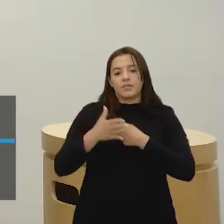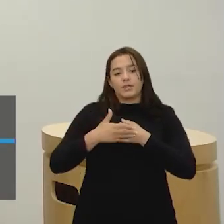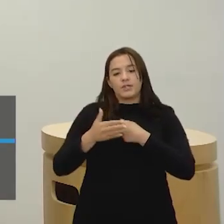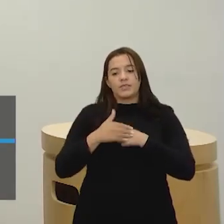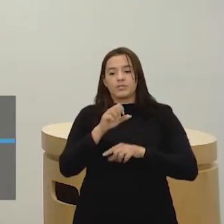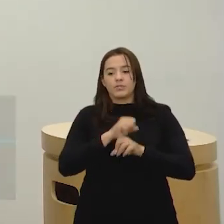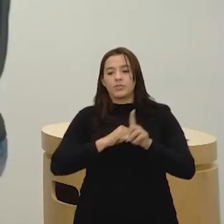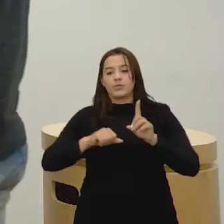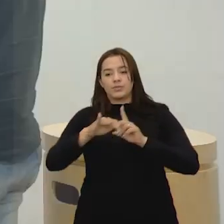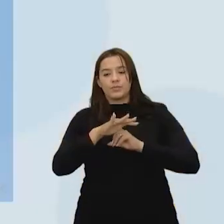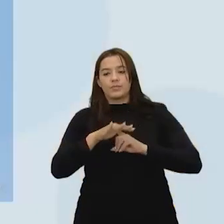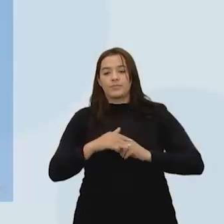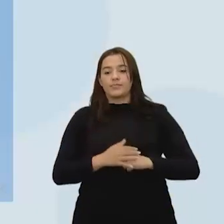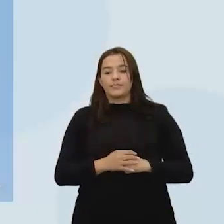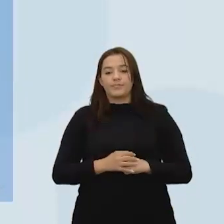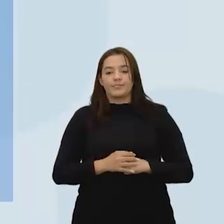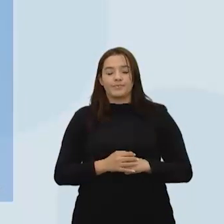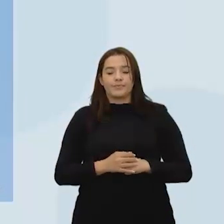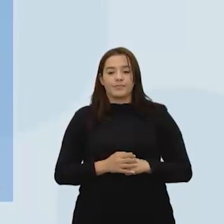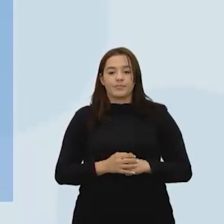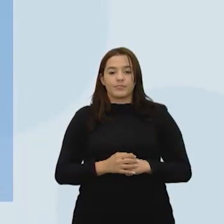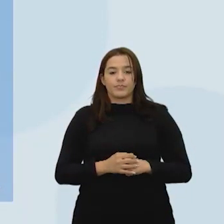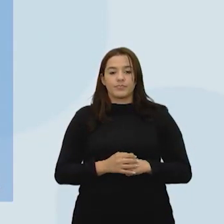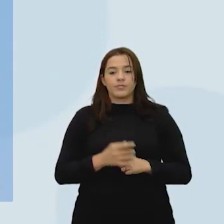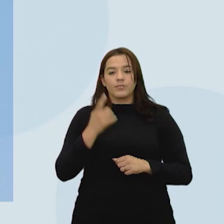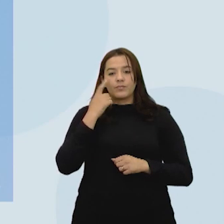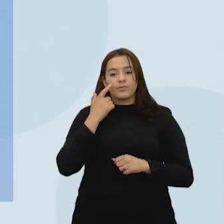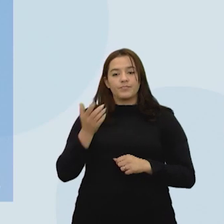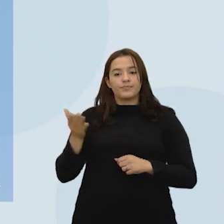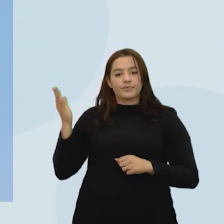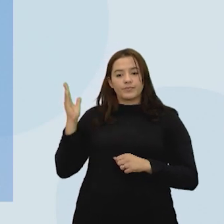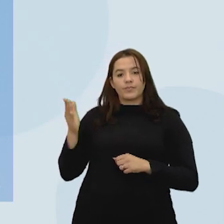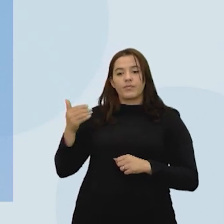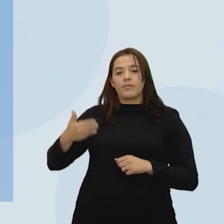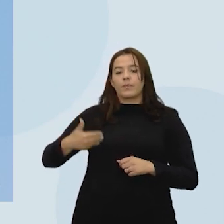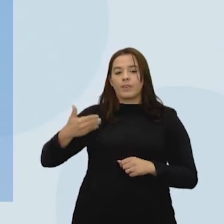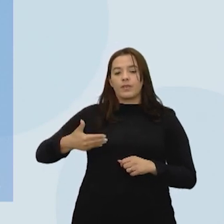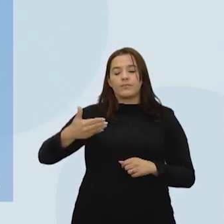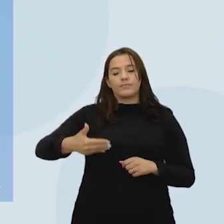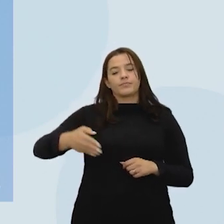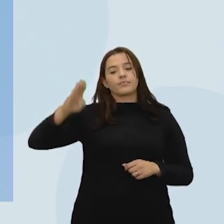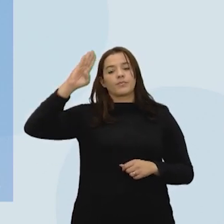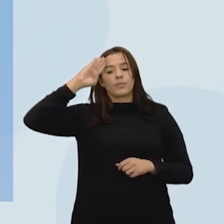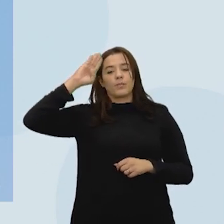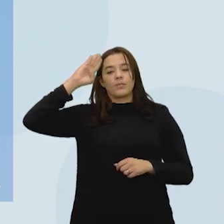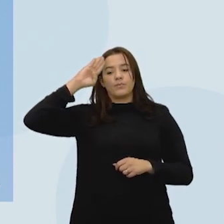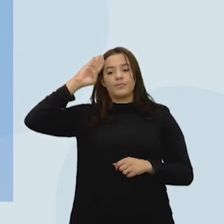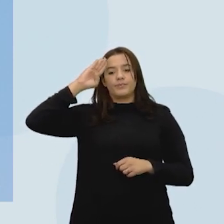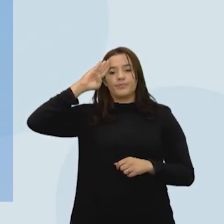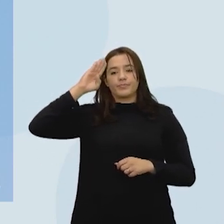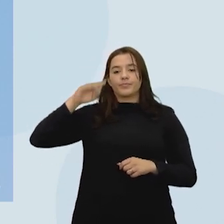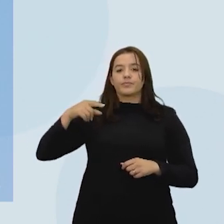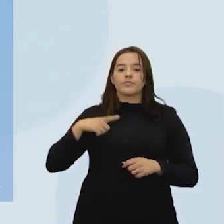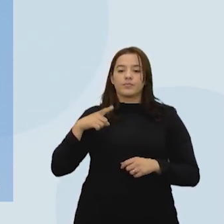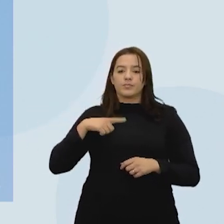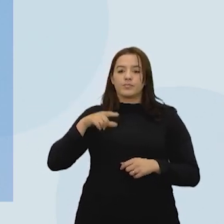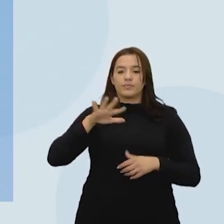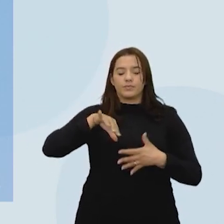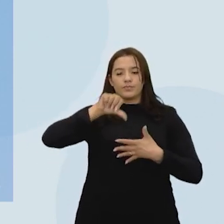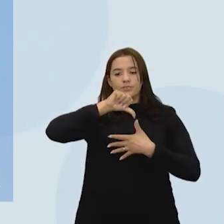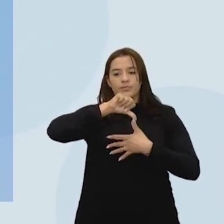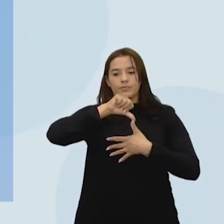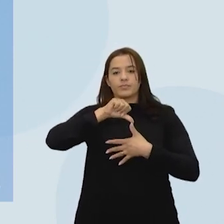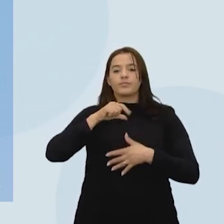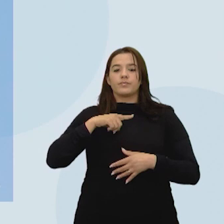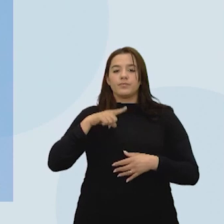Vamos voltar aqui para o LED. Olha lá, nós tivemos aí uma rotina de ditaduras na América do Sul. No Paraguai em